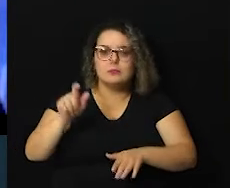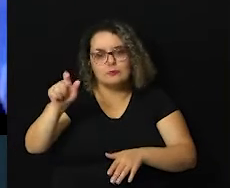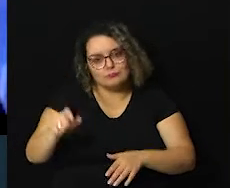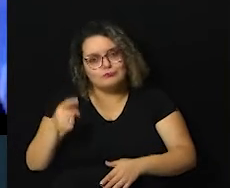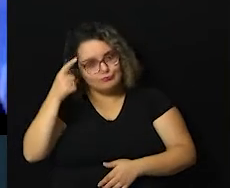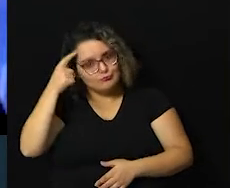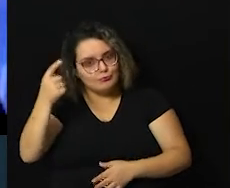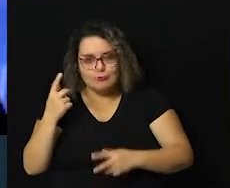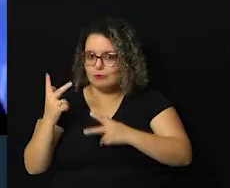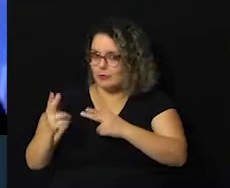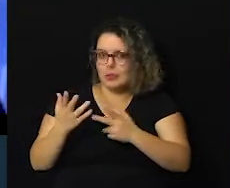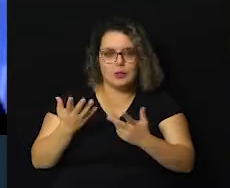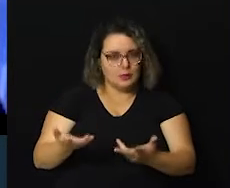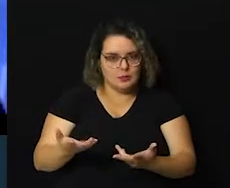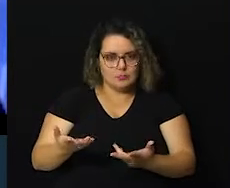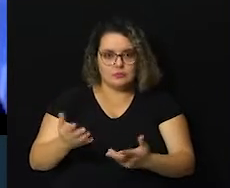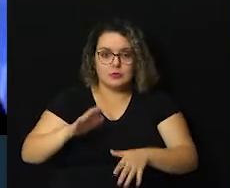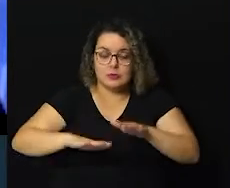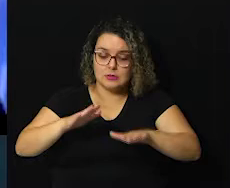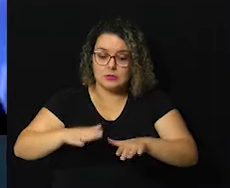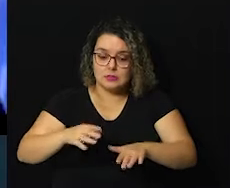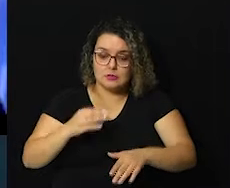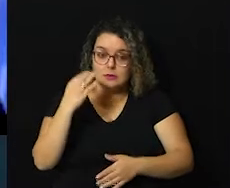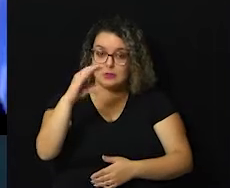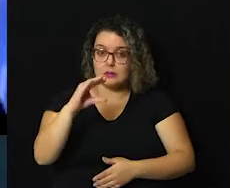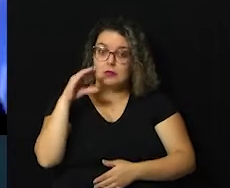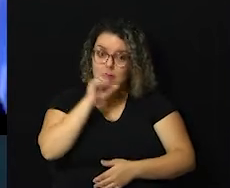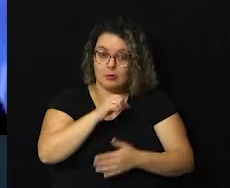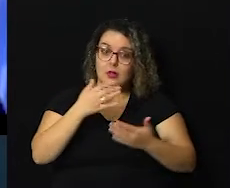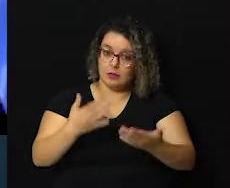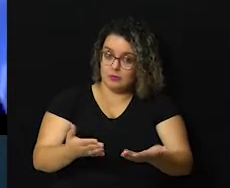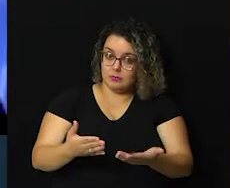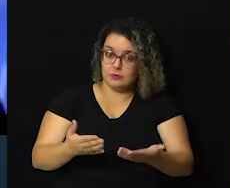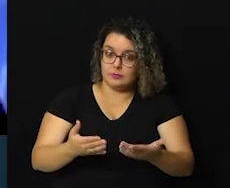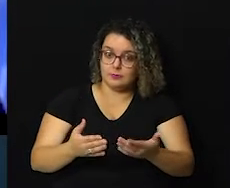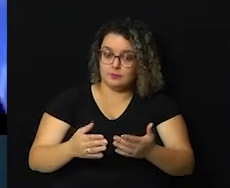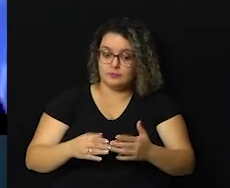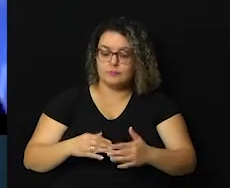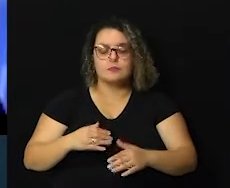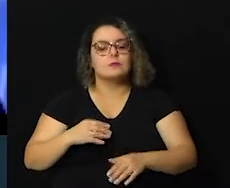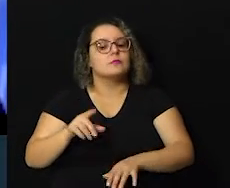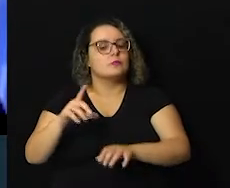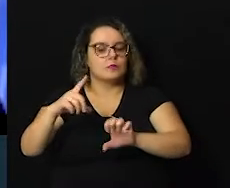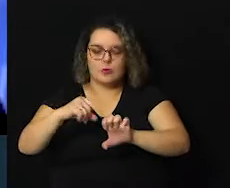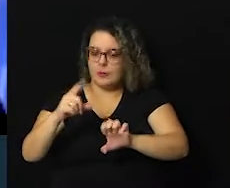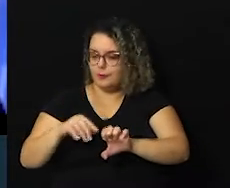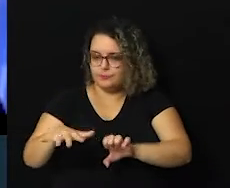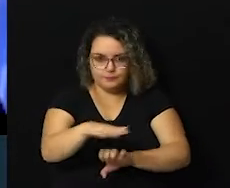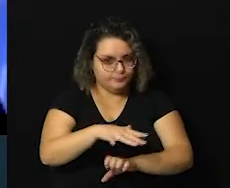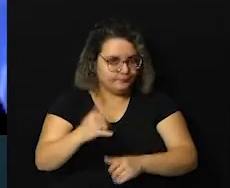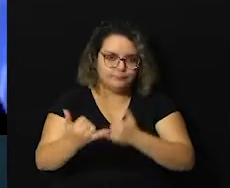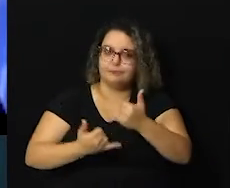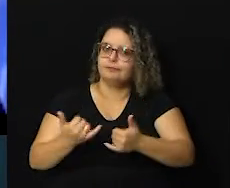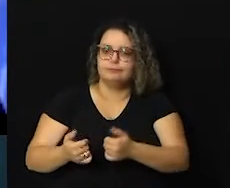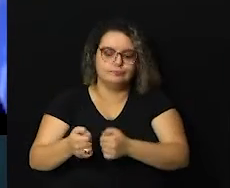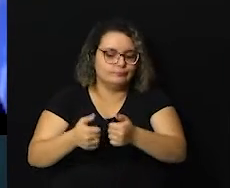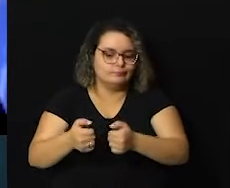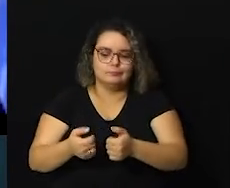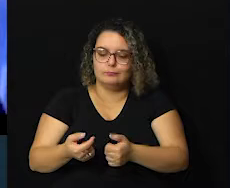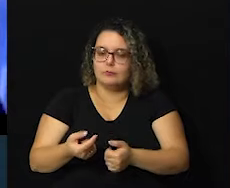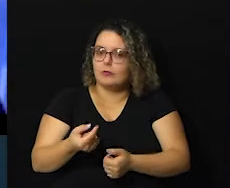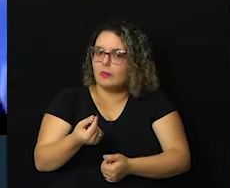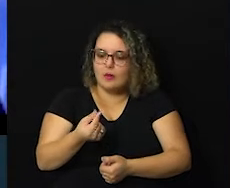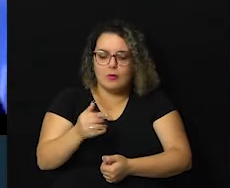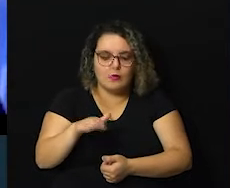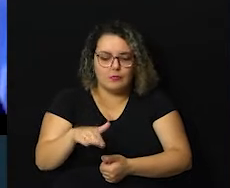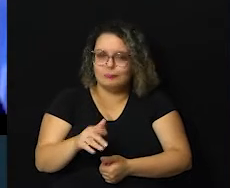tido a mesma ideia que você está lançando o produto um pouco mais rápido empreender no mundo de games não é fácil não é barato é